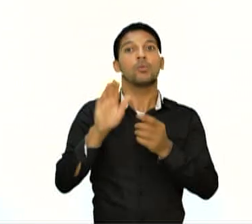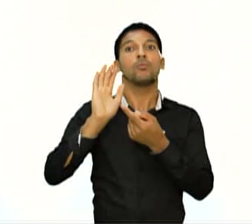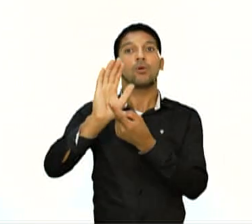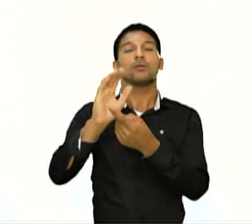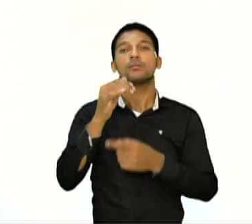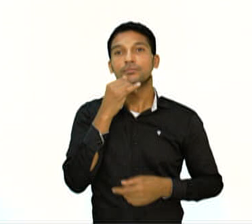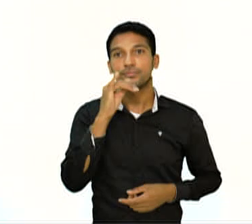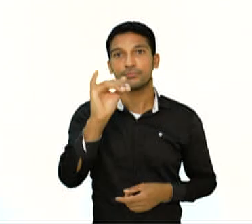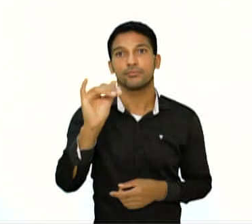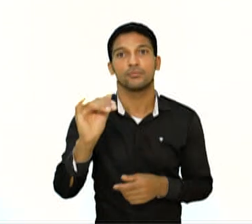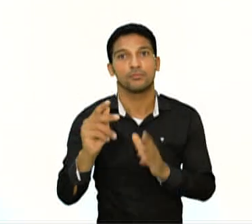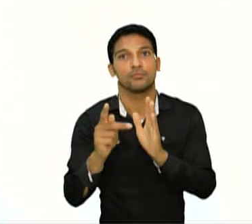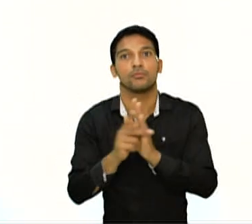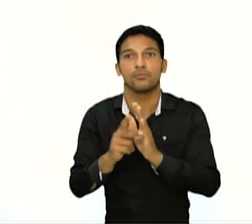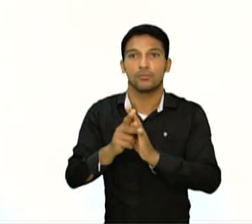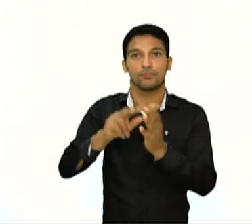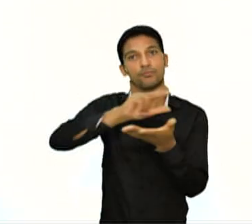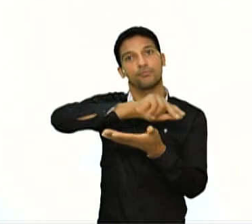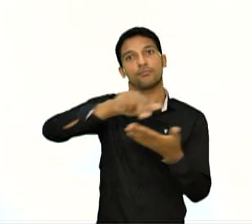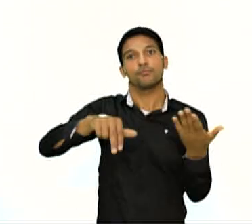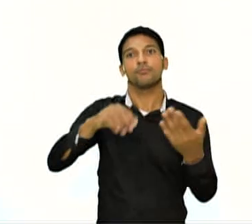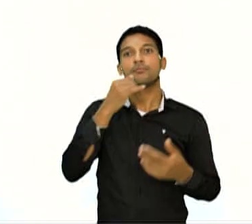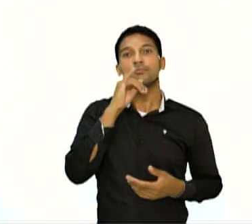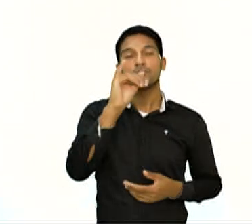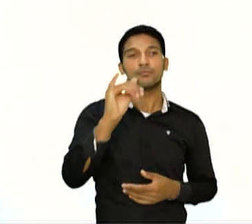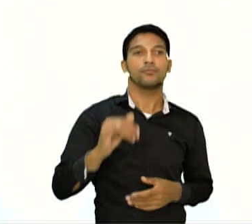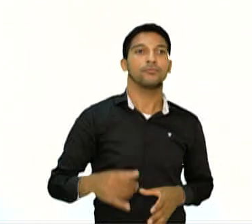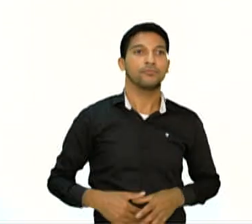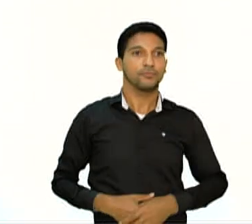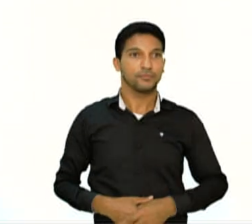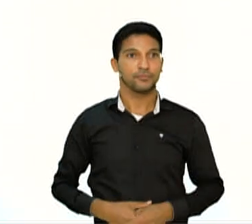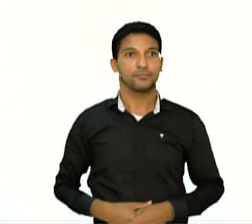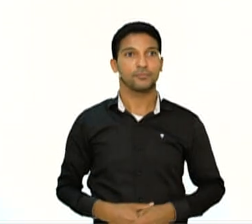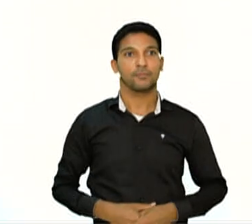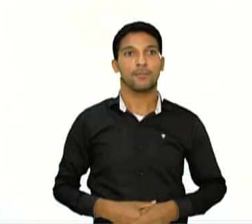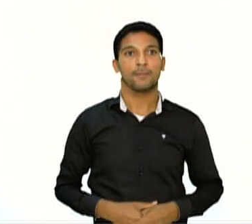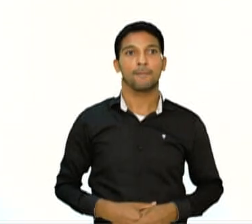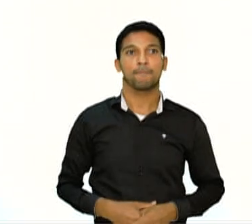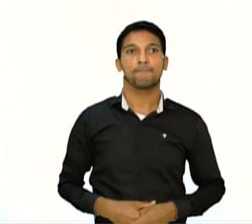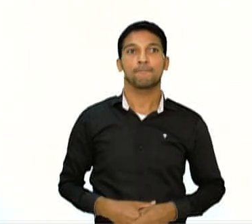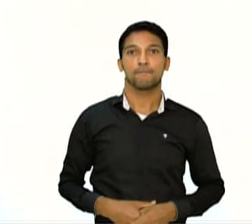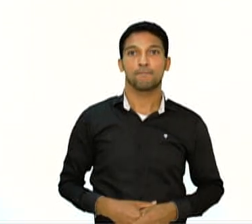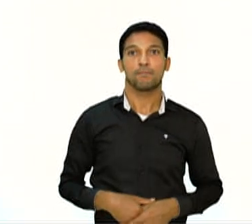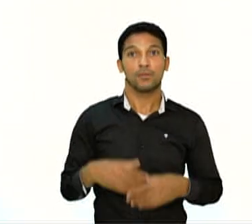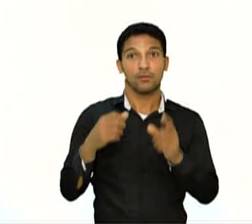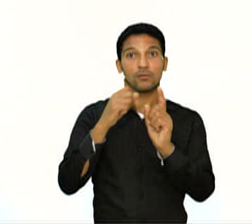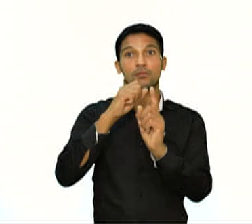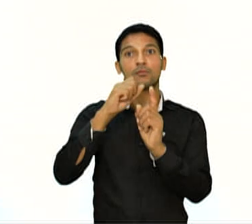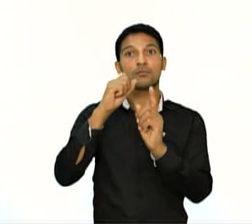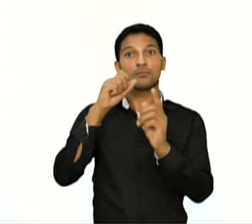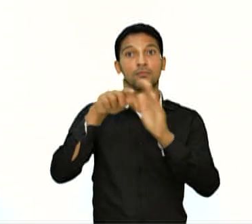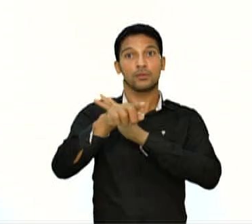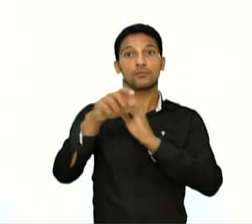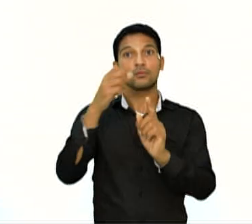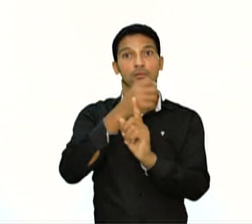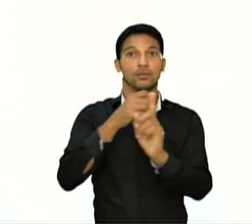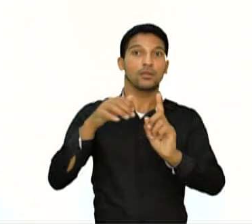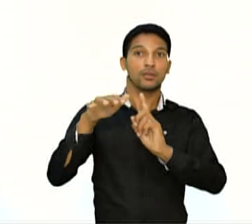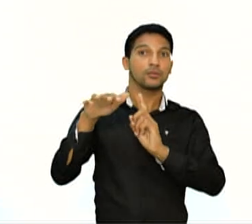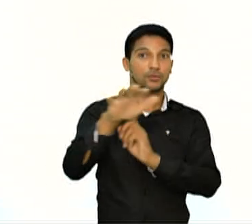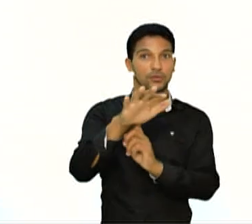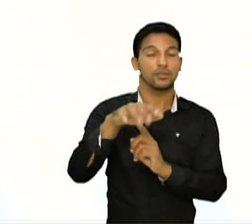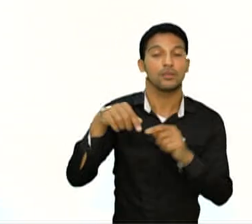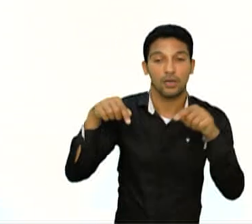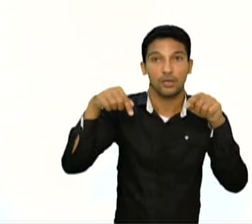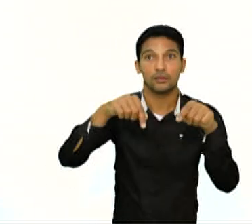longo da história, a ampliação da capacidade produtiva das sociedades teve como contrapartida o aumento do consumo e